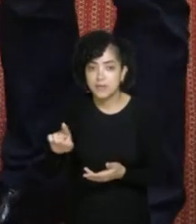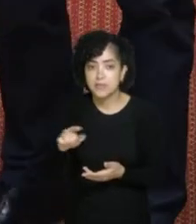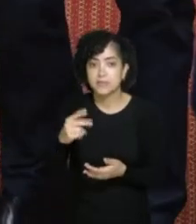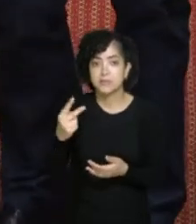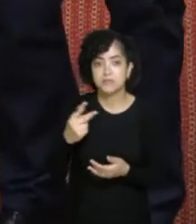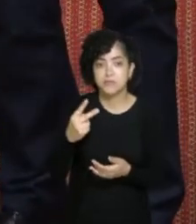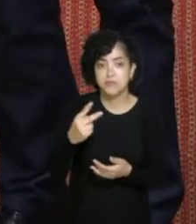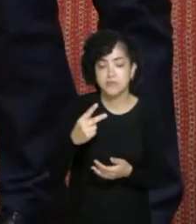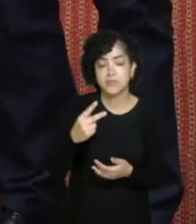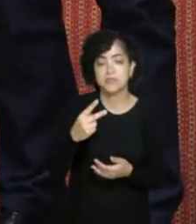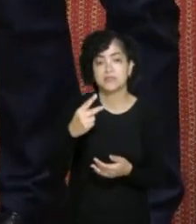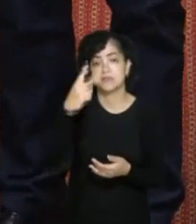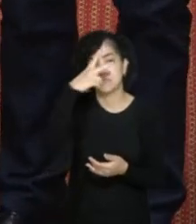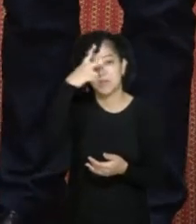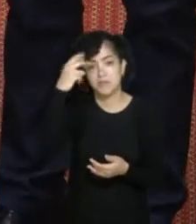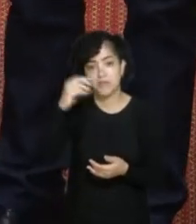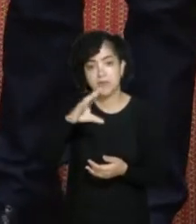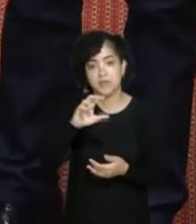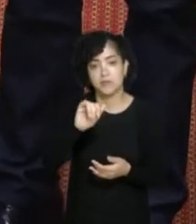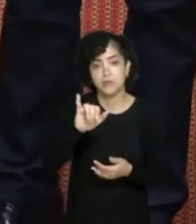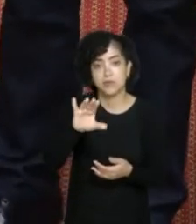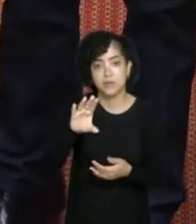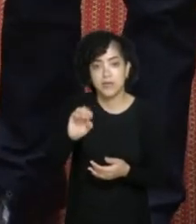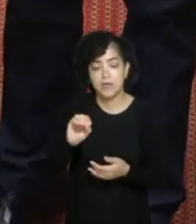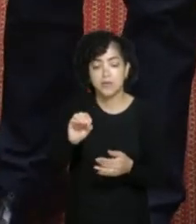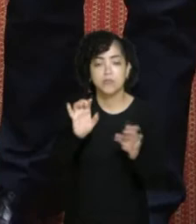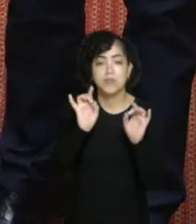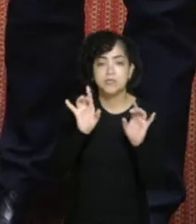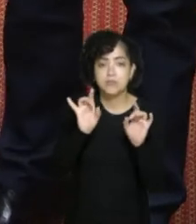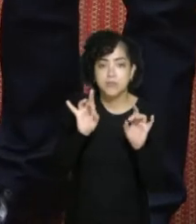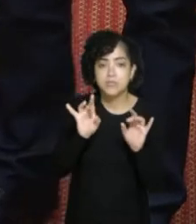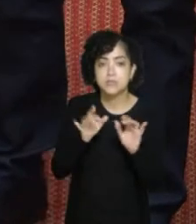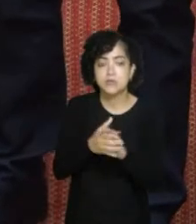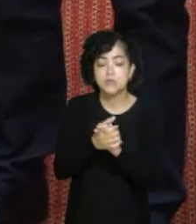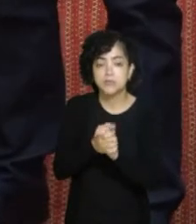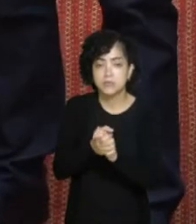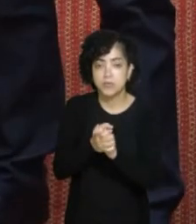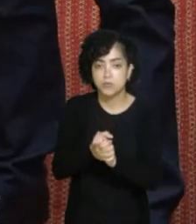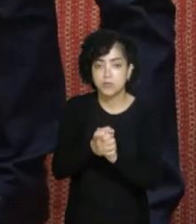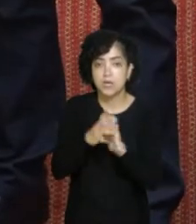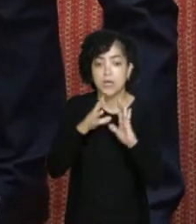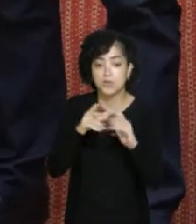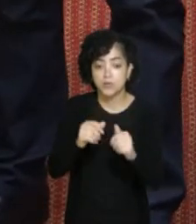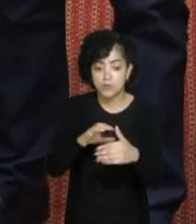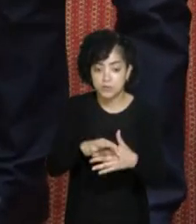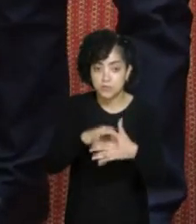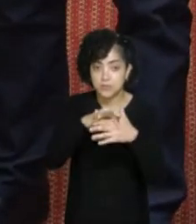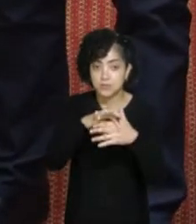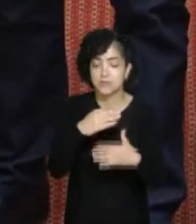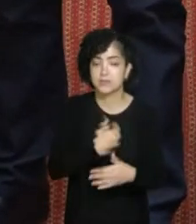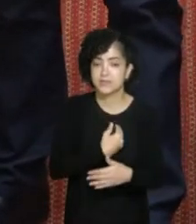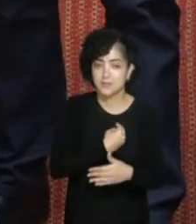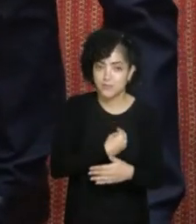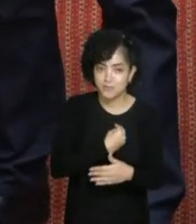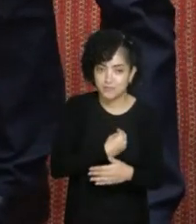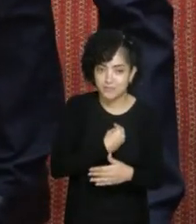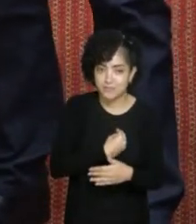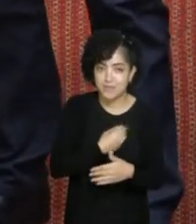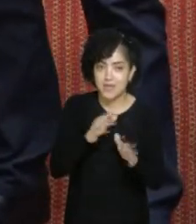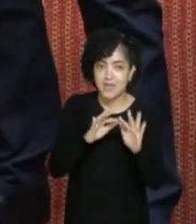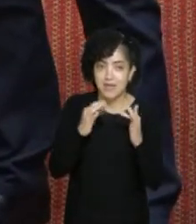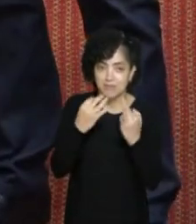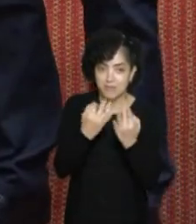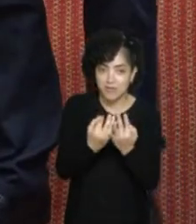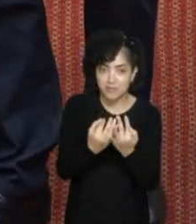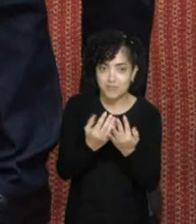Caio. Enfim, de modo muito especial, saudar aqui a todas as lideranças aqui presentes, a família do